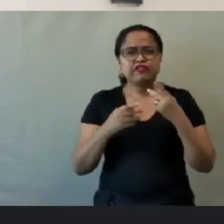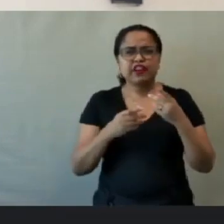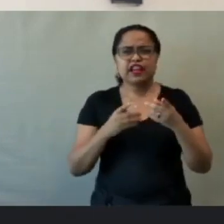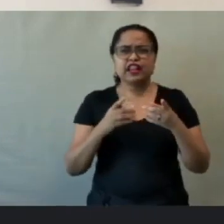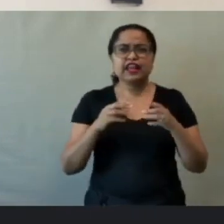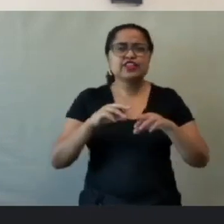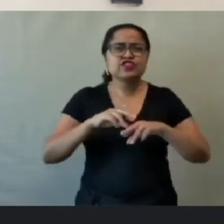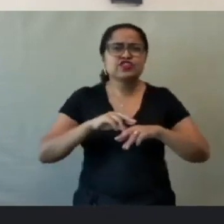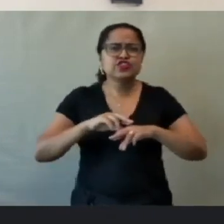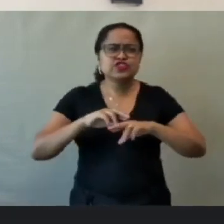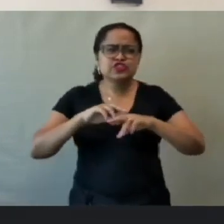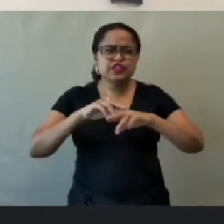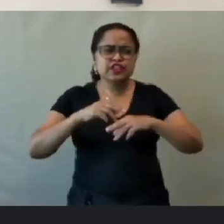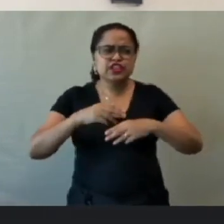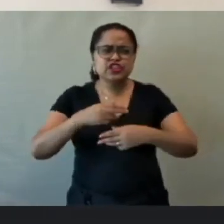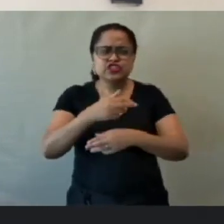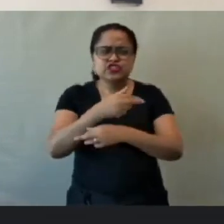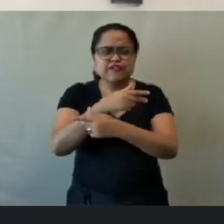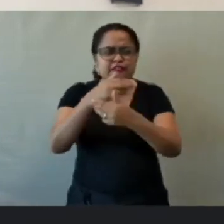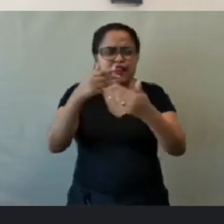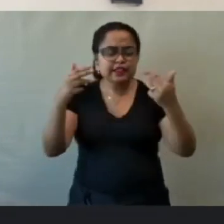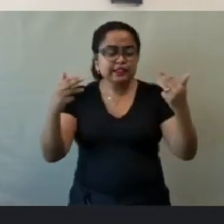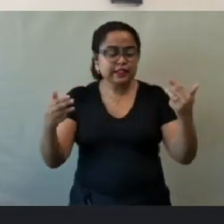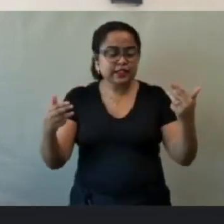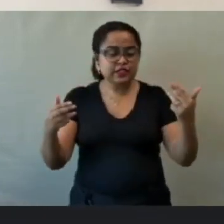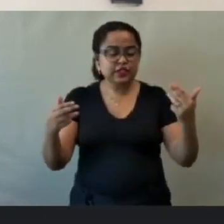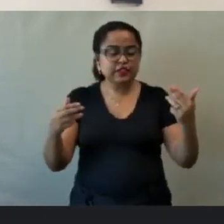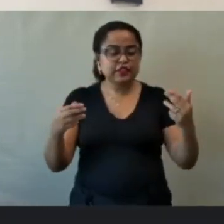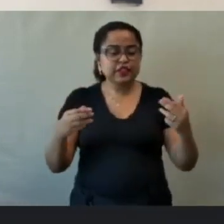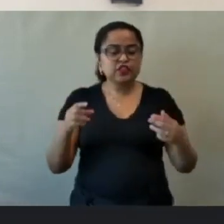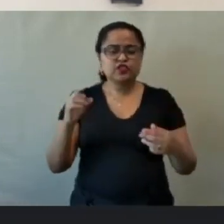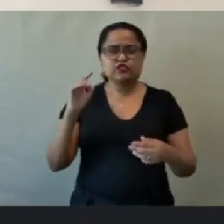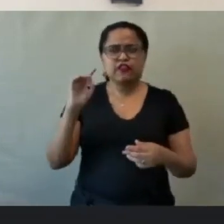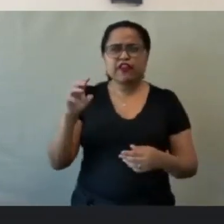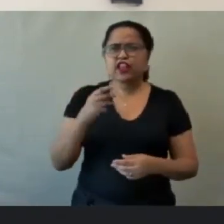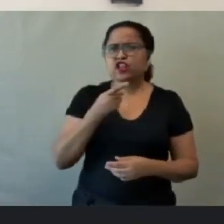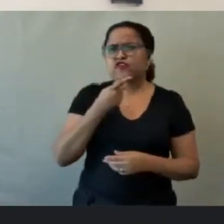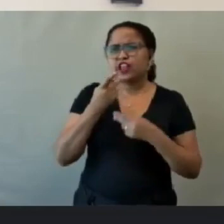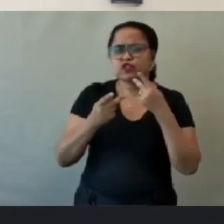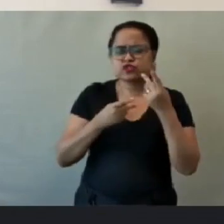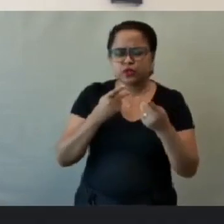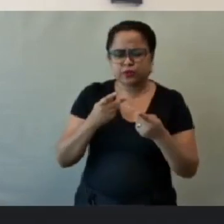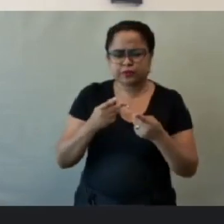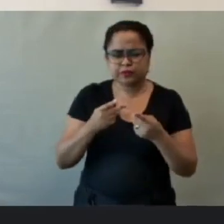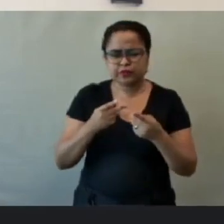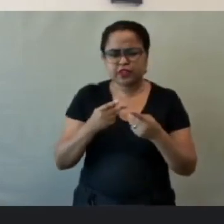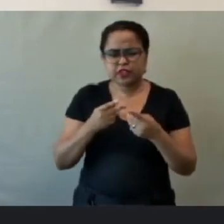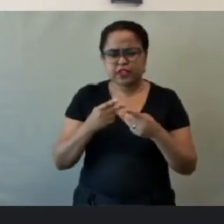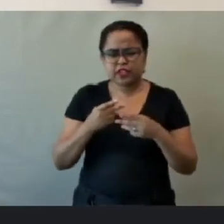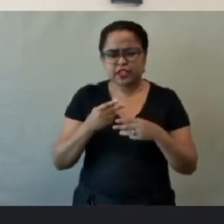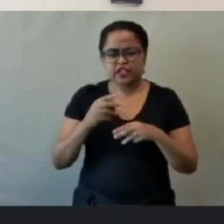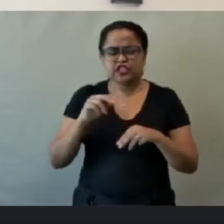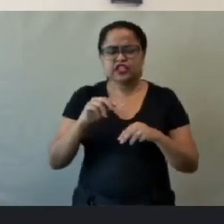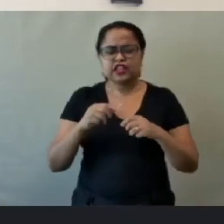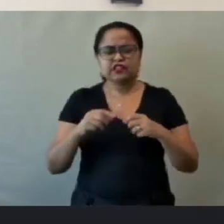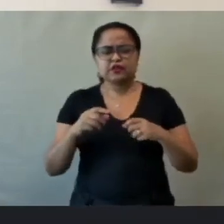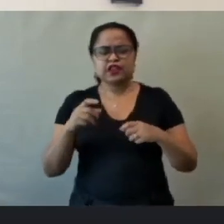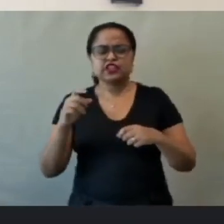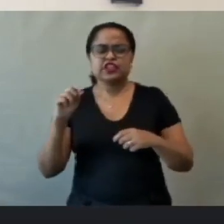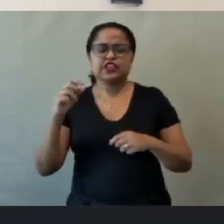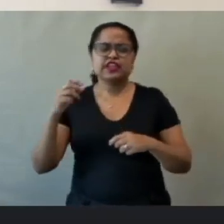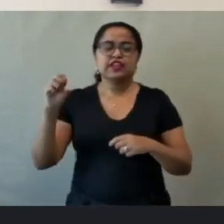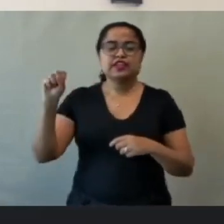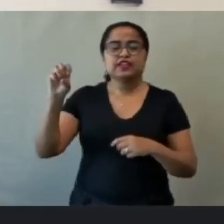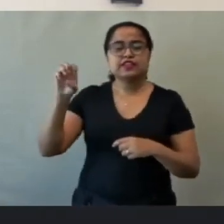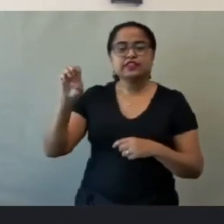a gente registrar que nós não estamos aqui falando apenas da diversidade sexual, que é